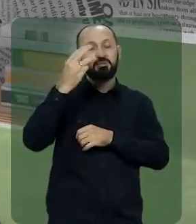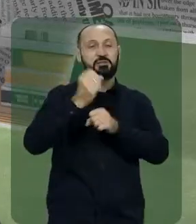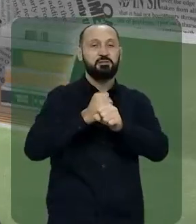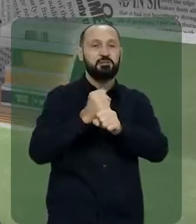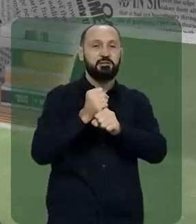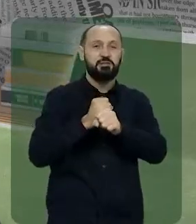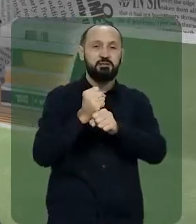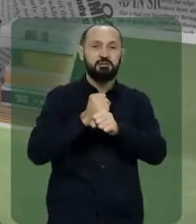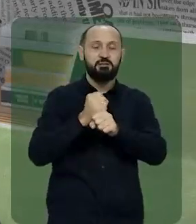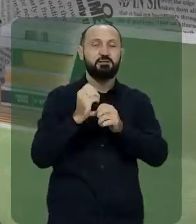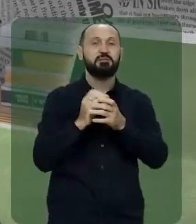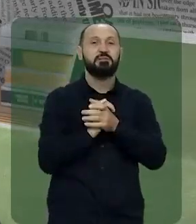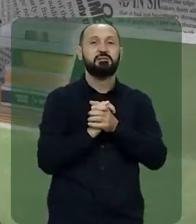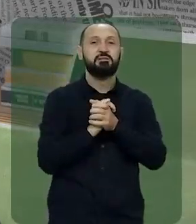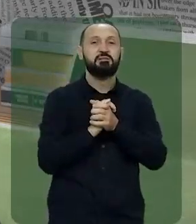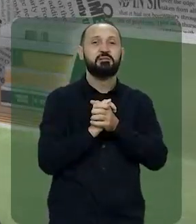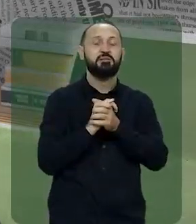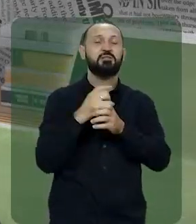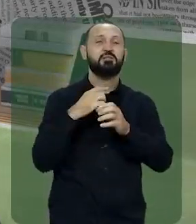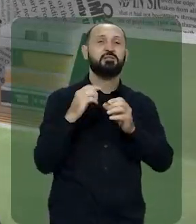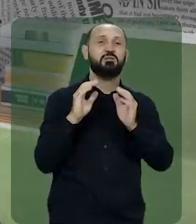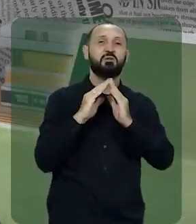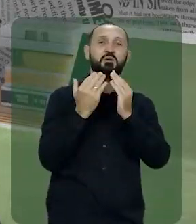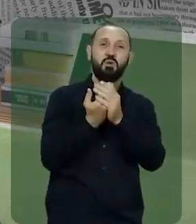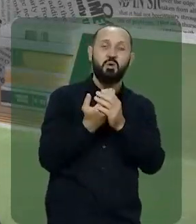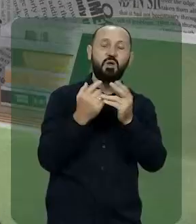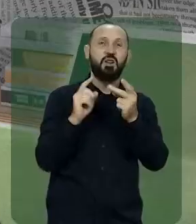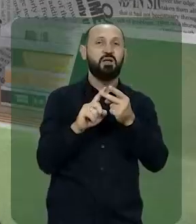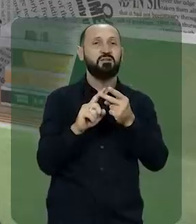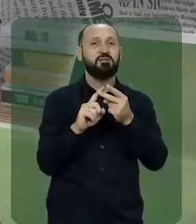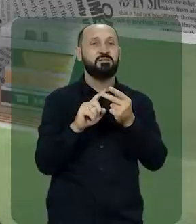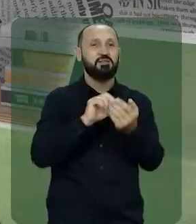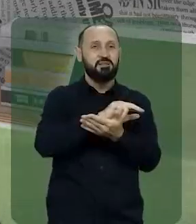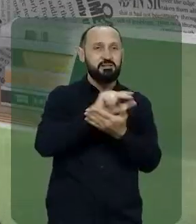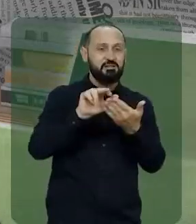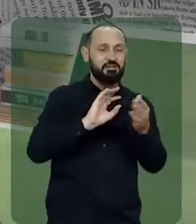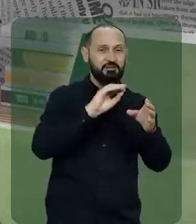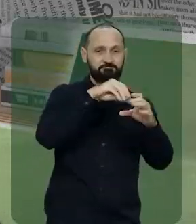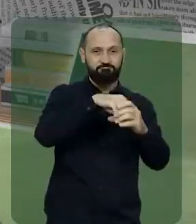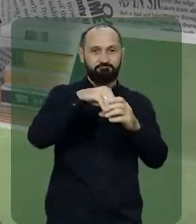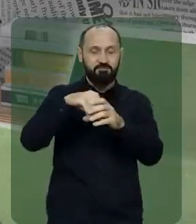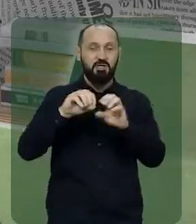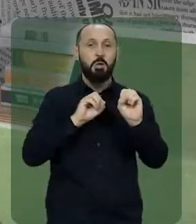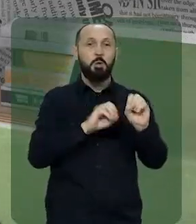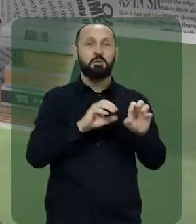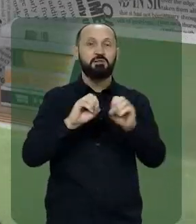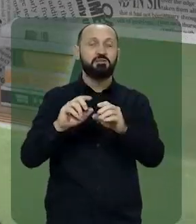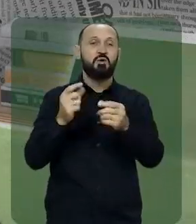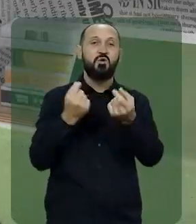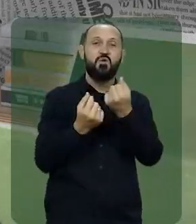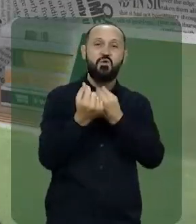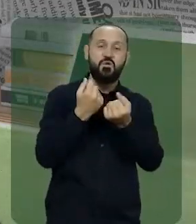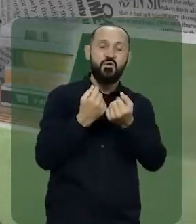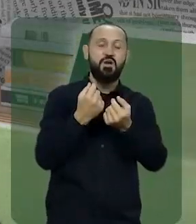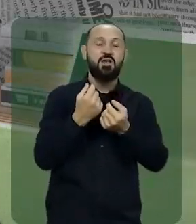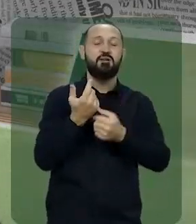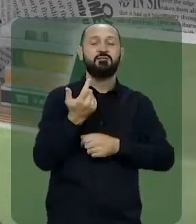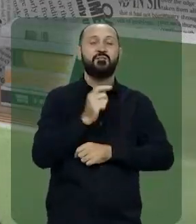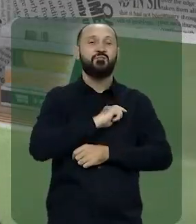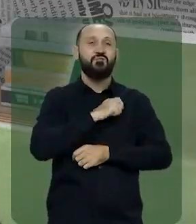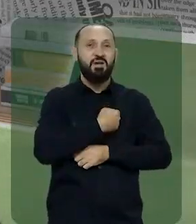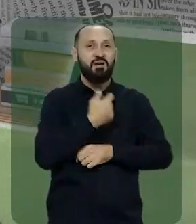anos, trabalhando com escolas, com vários setores da educação fiscal, que tem tudo a ver